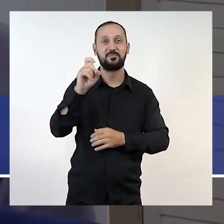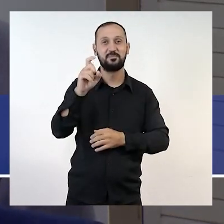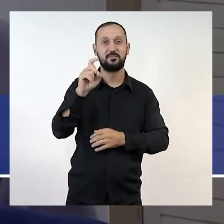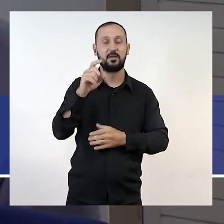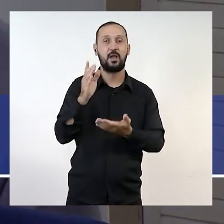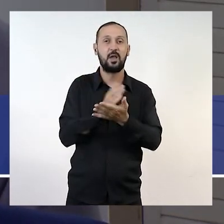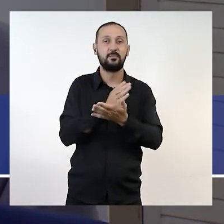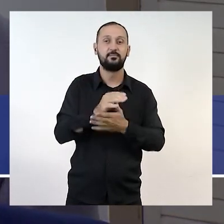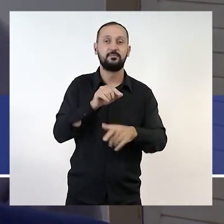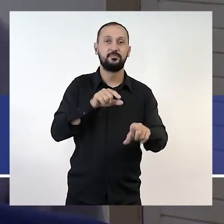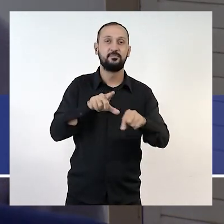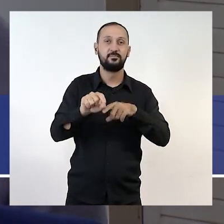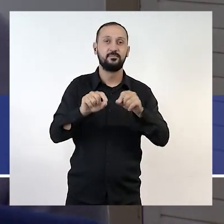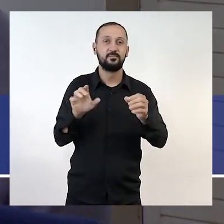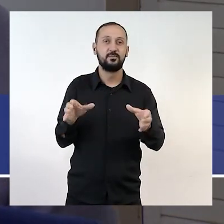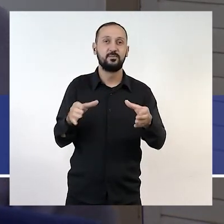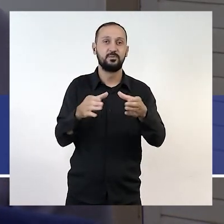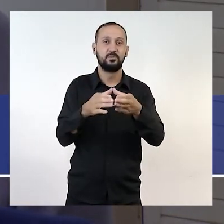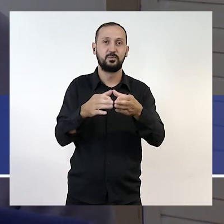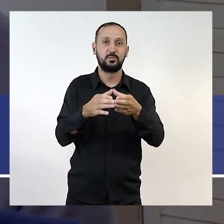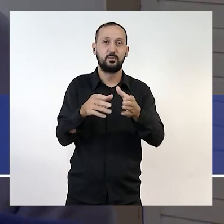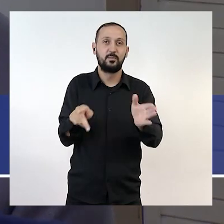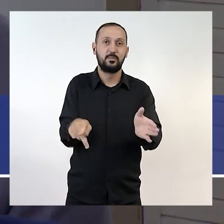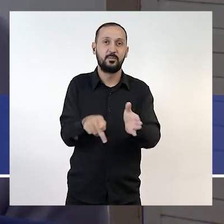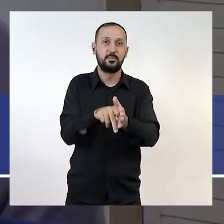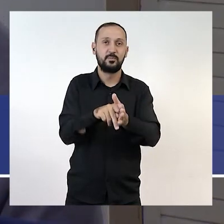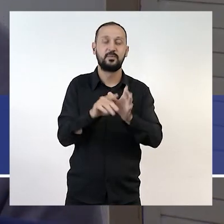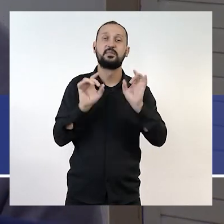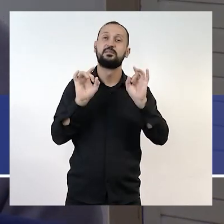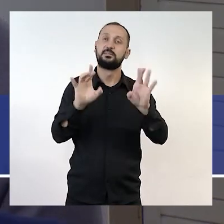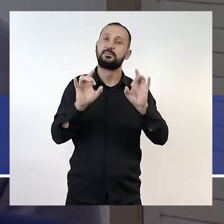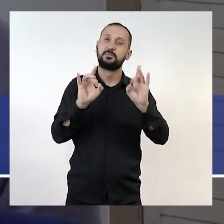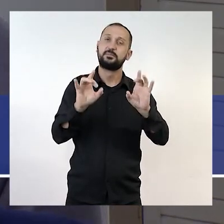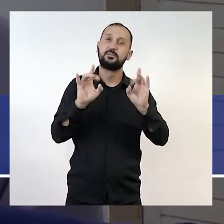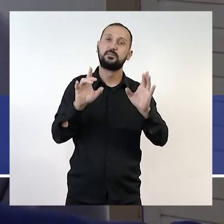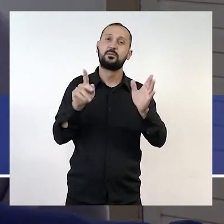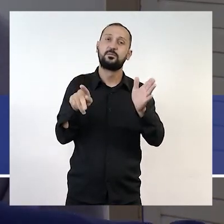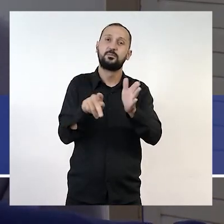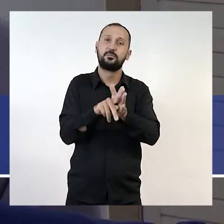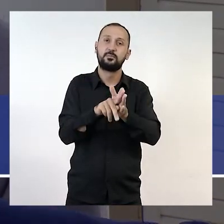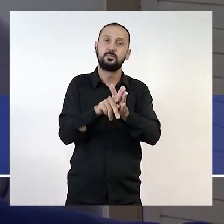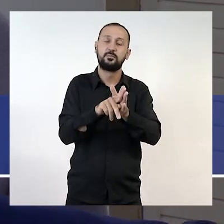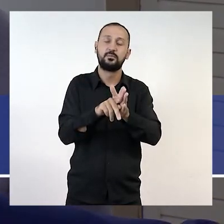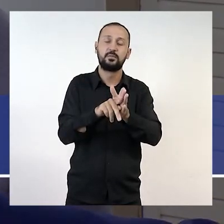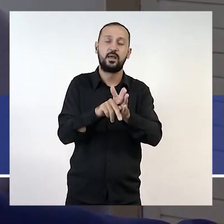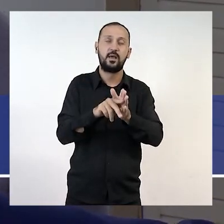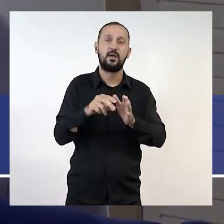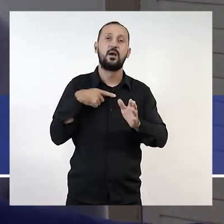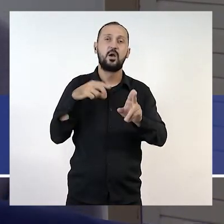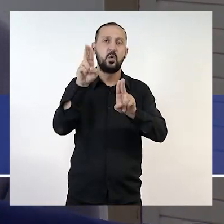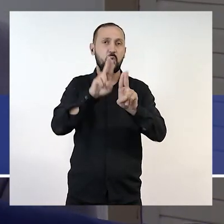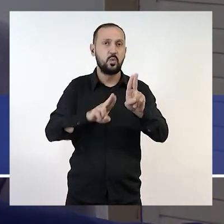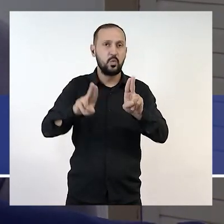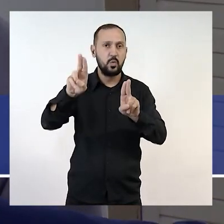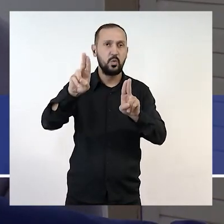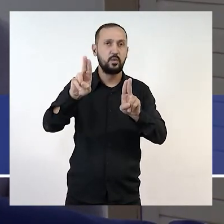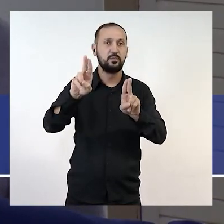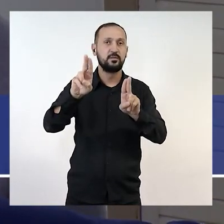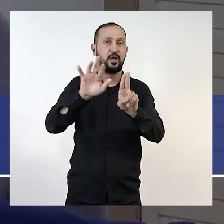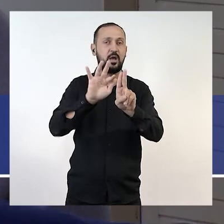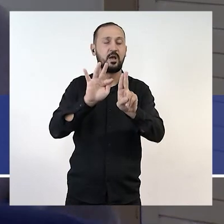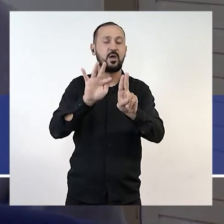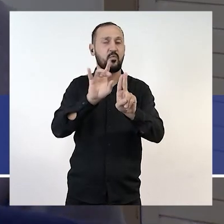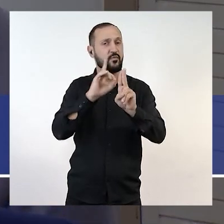em Dourados por amostragem. Nós temos um corpo técnico altamente especializado, da Universidade Estadual, da Universidade